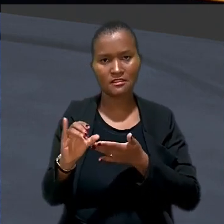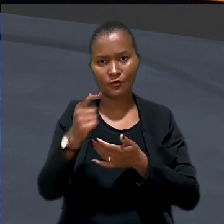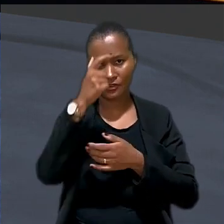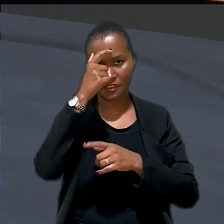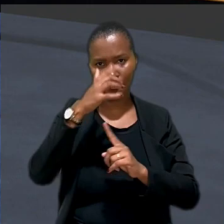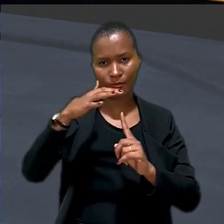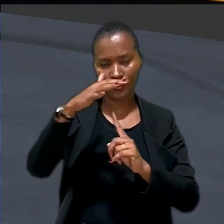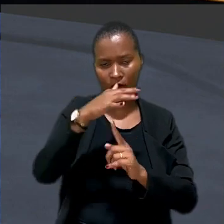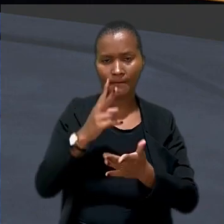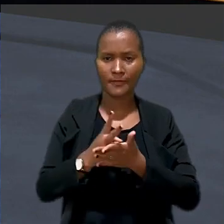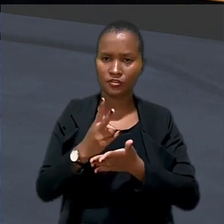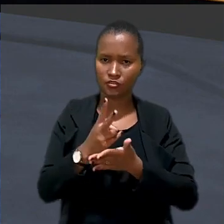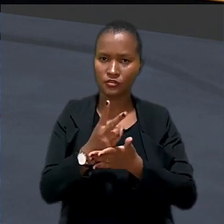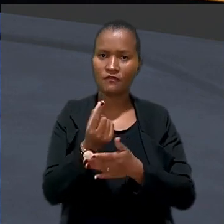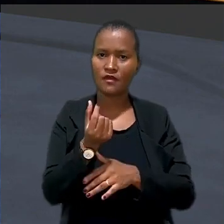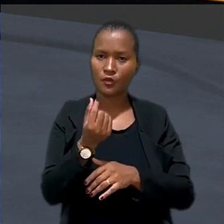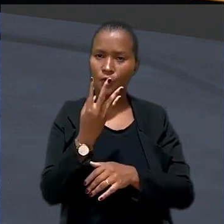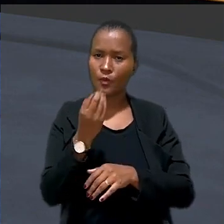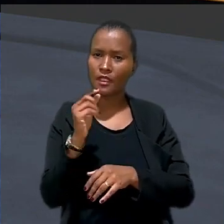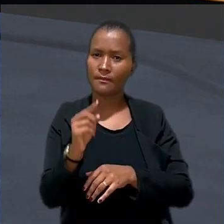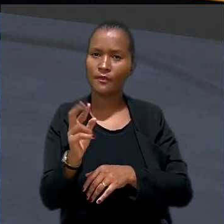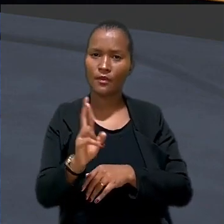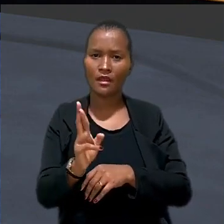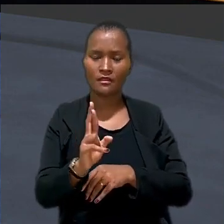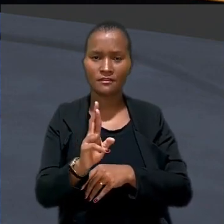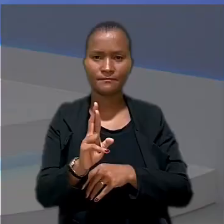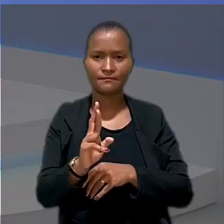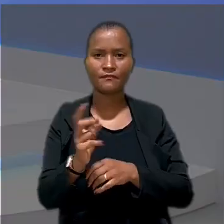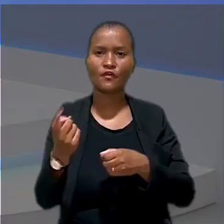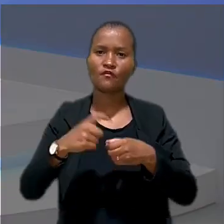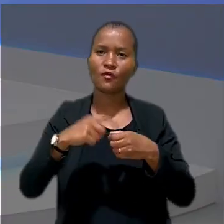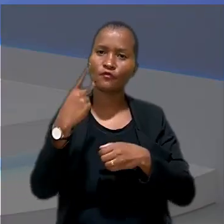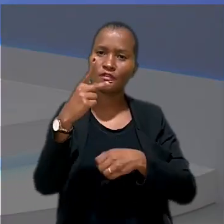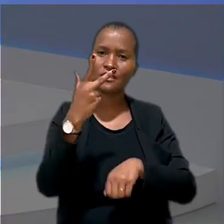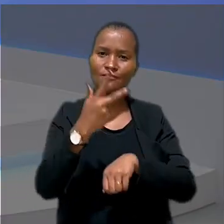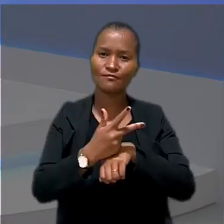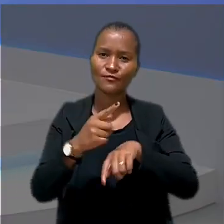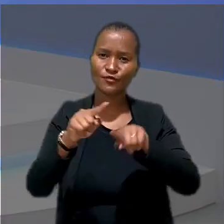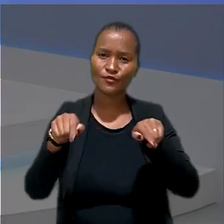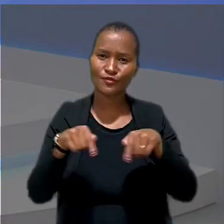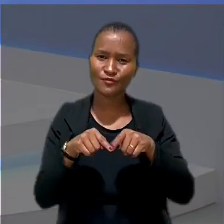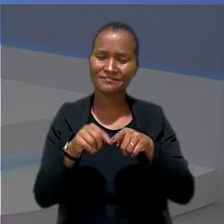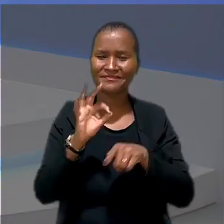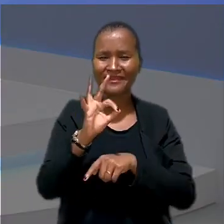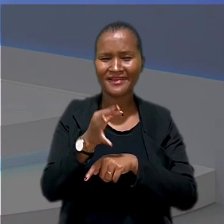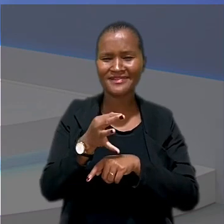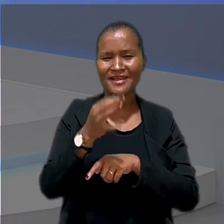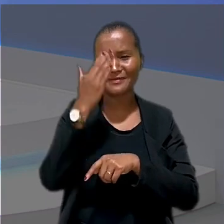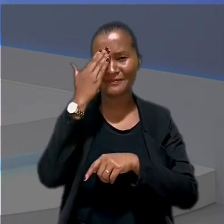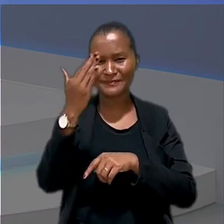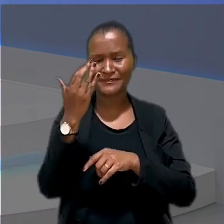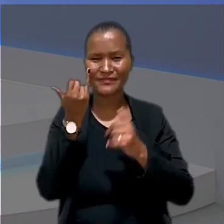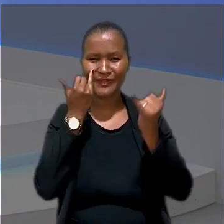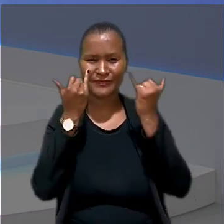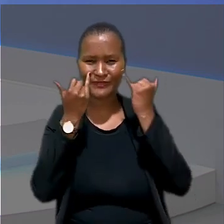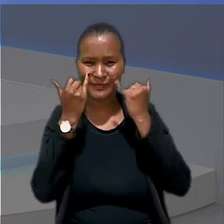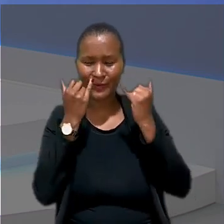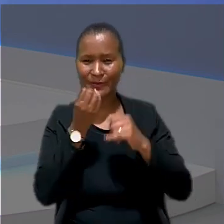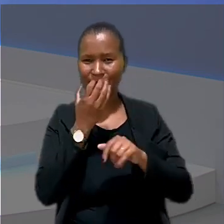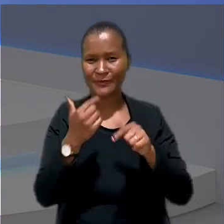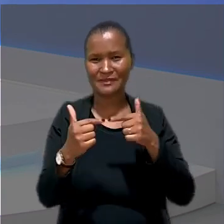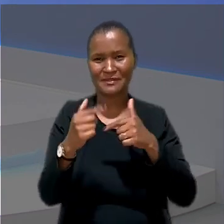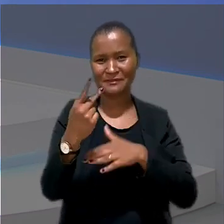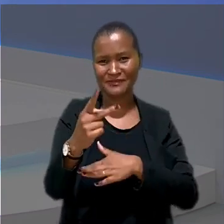por dano moral ficou mantida no valor de R$40 mil. Eu volto com vocês no estúdio. Tá certo, Daniel. Muito obrigada